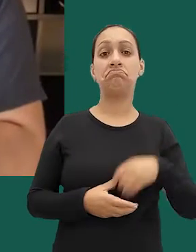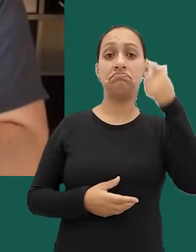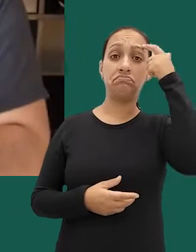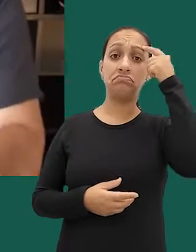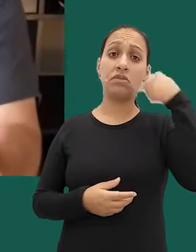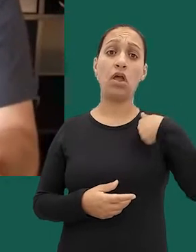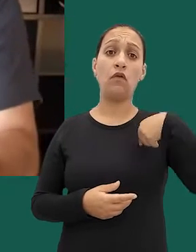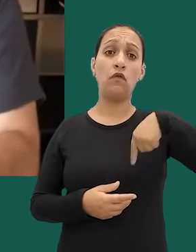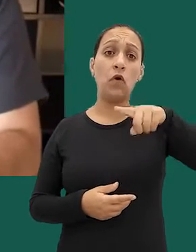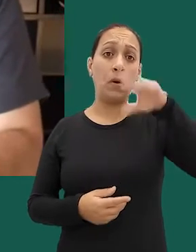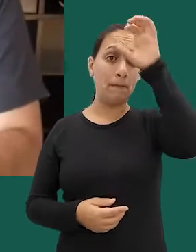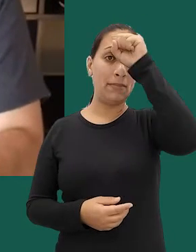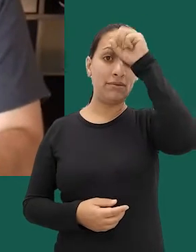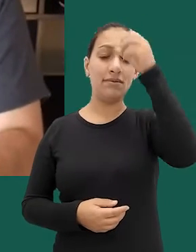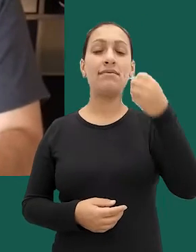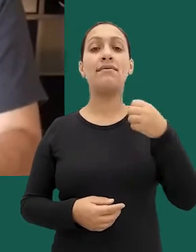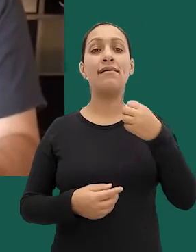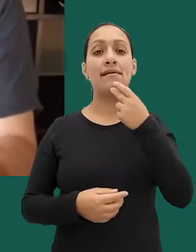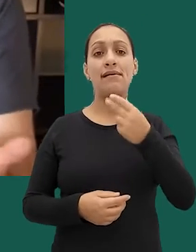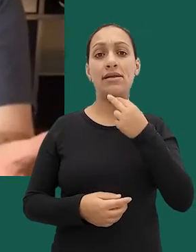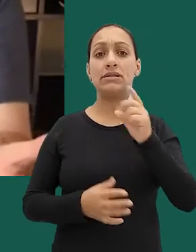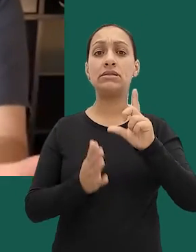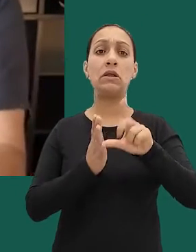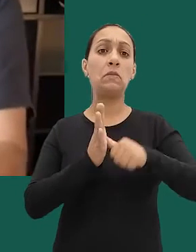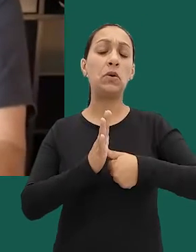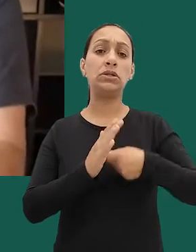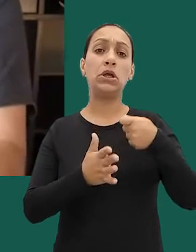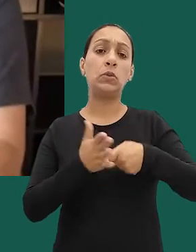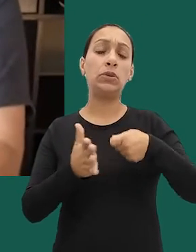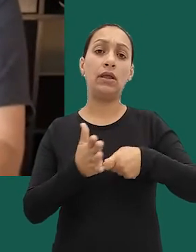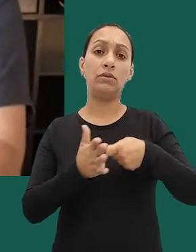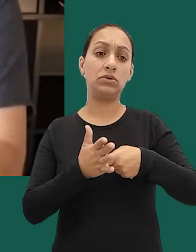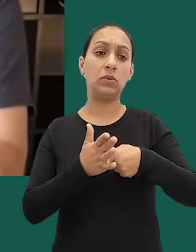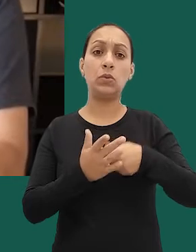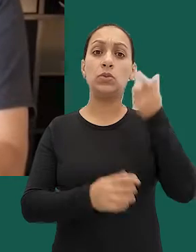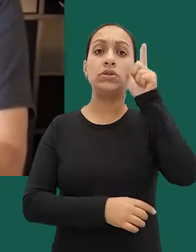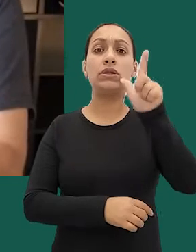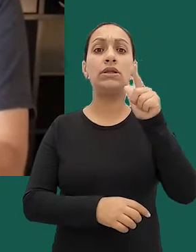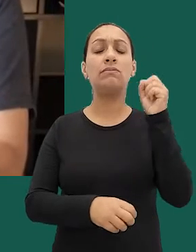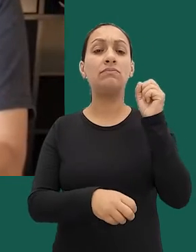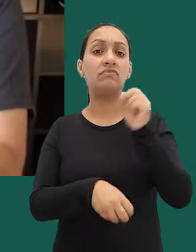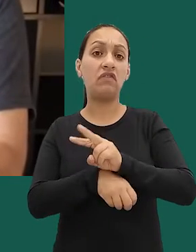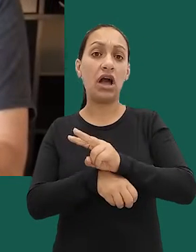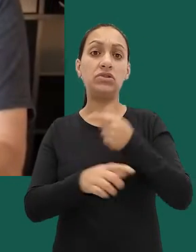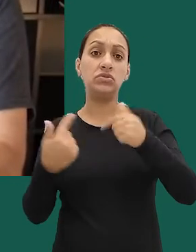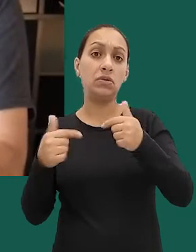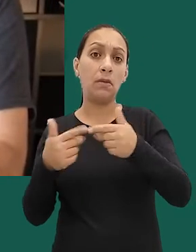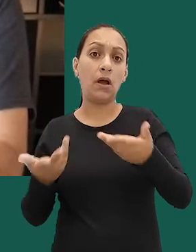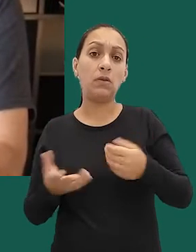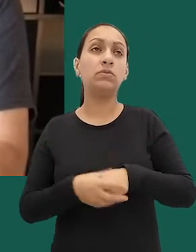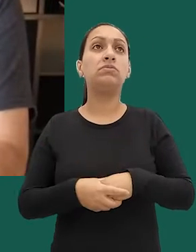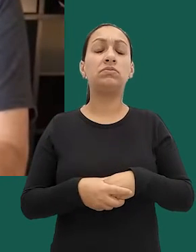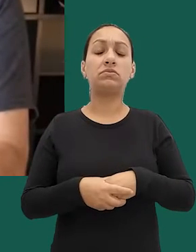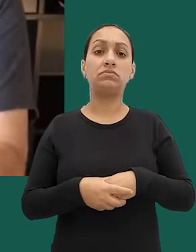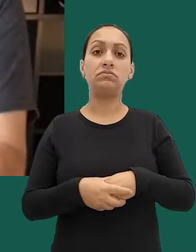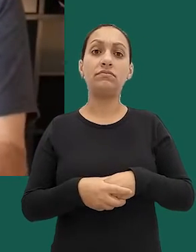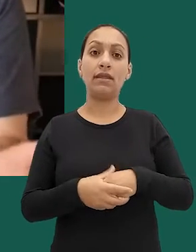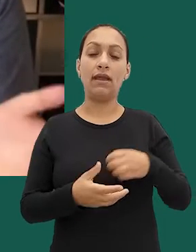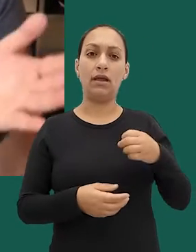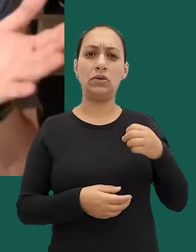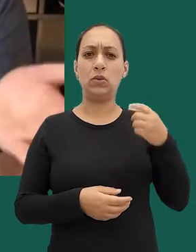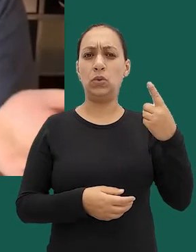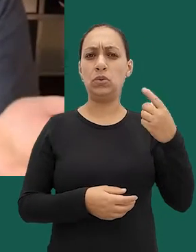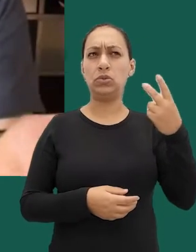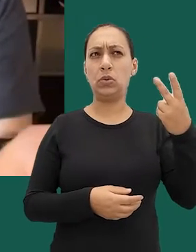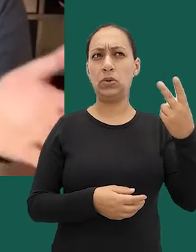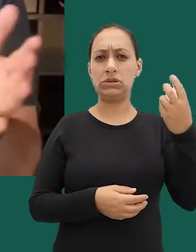primeiro, depois eu tento ver se eu consigo algum emprego, já que na Irlanda era um dos únicos países, acho que eram 2 ou 3 países na Europa,